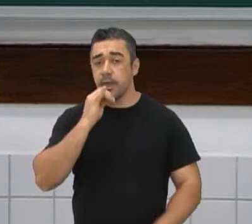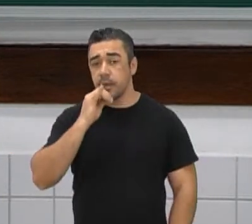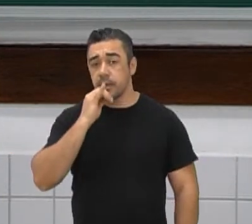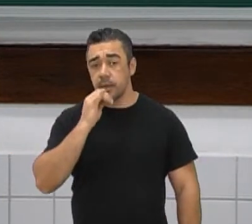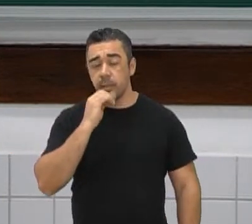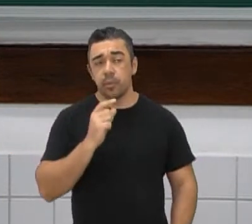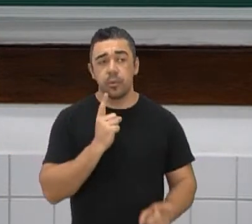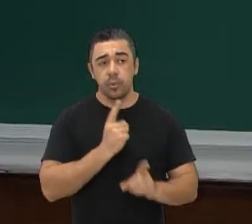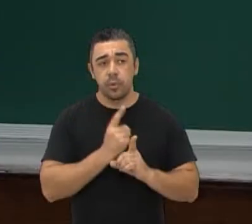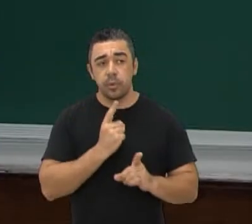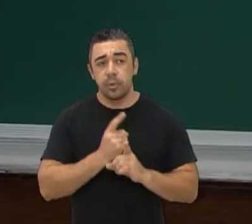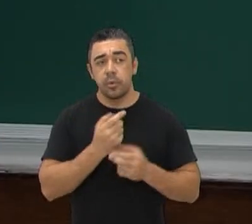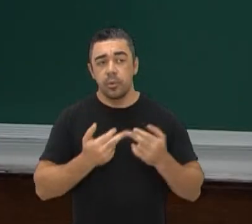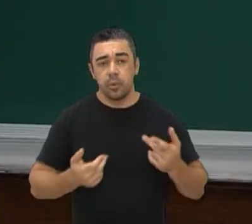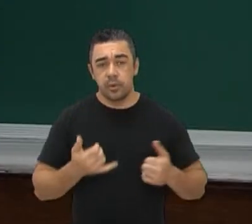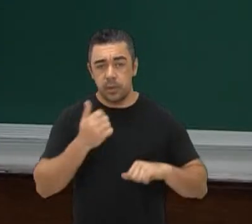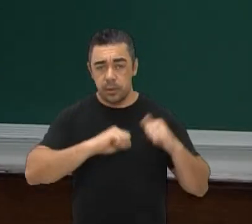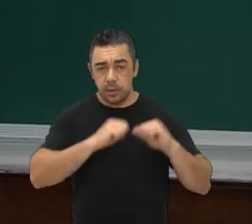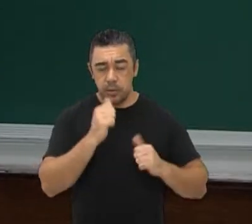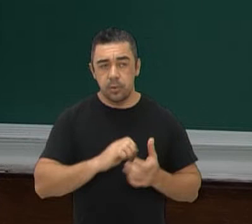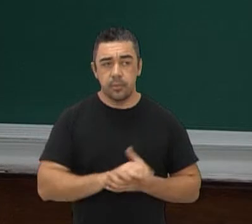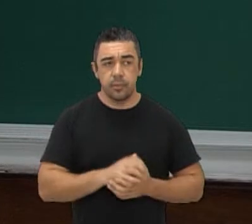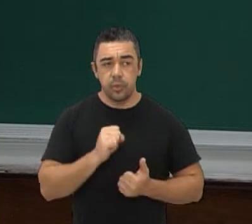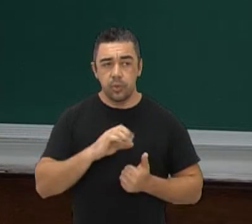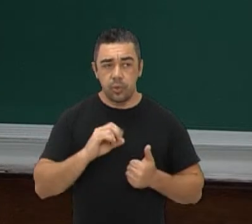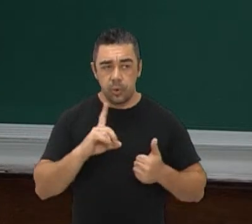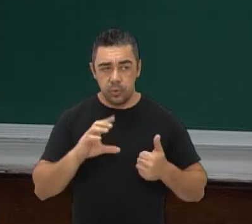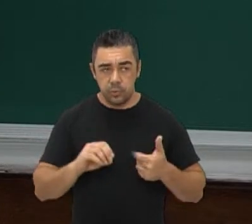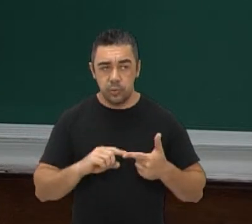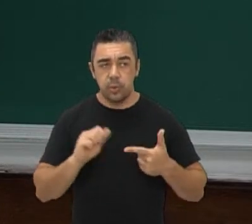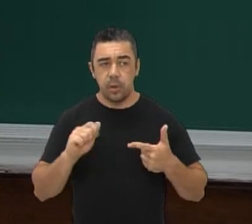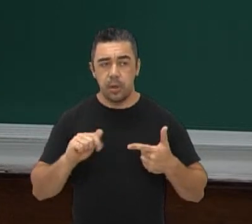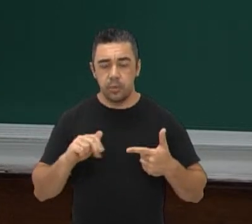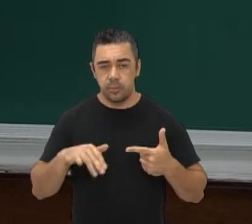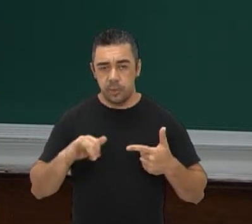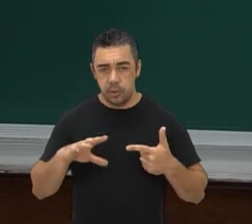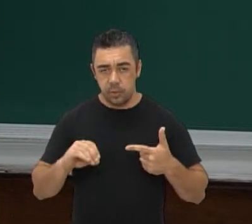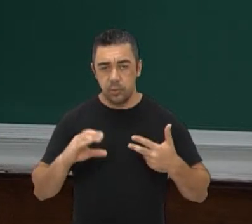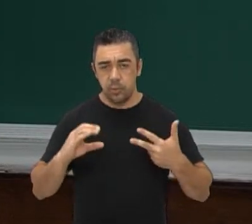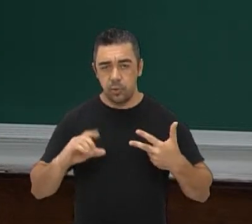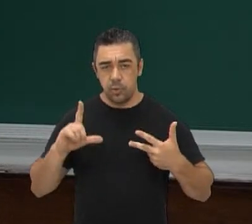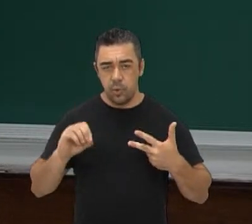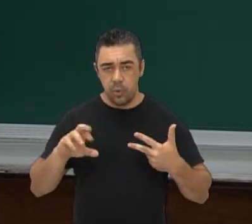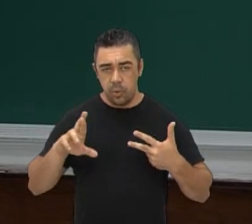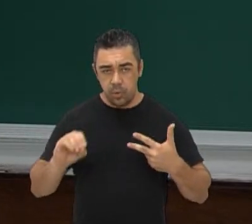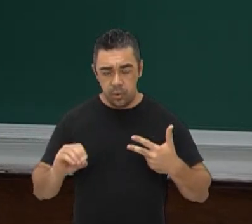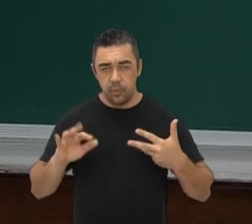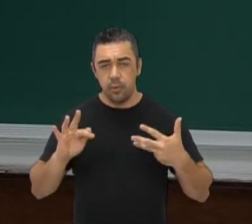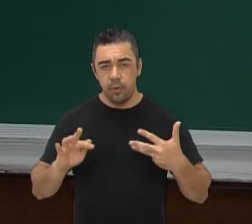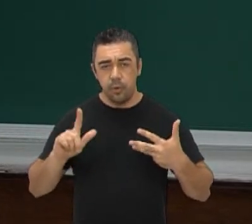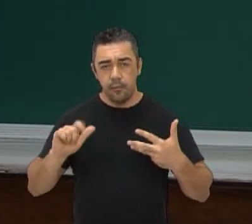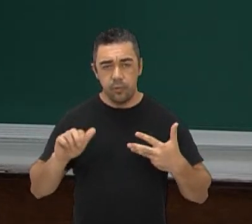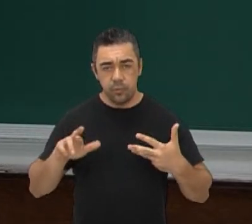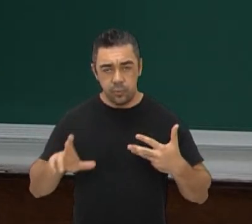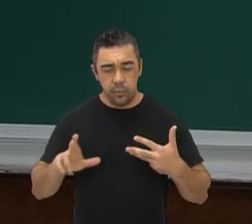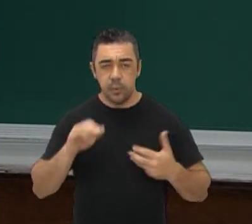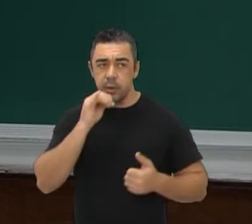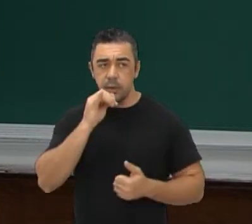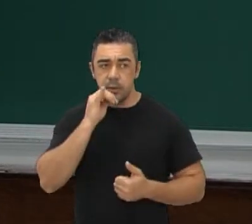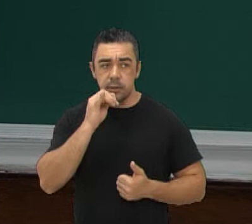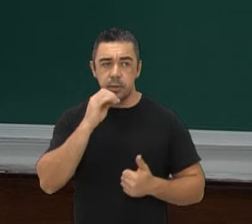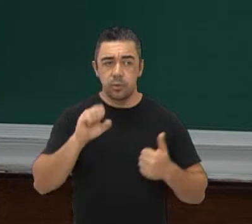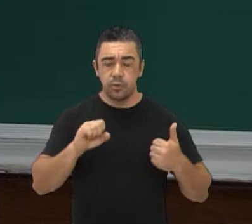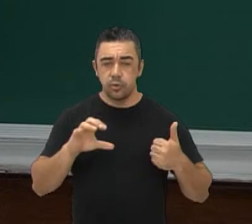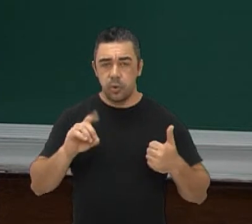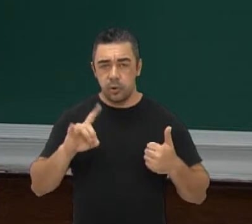a obtenção de elementos químicos, como sódio, alumínio, cloro e flúor, que são obtidos, por exemplo, o sódio através da eletrólise do